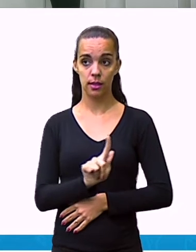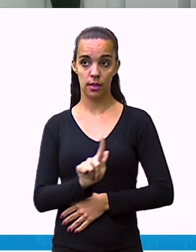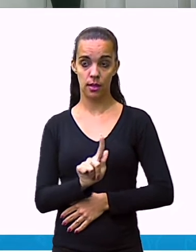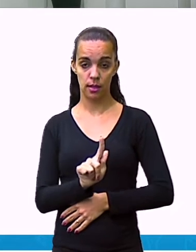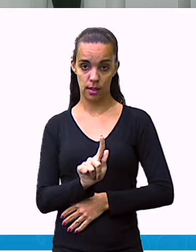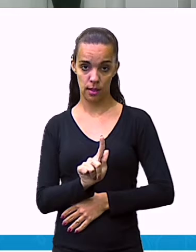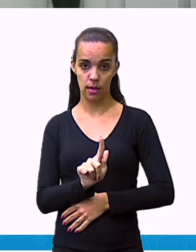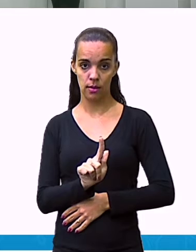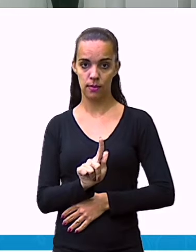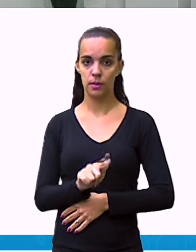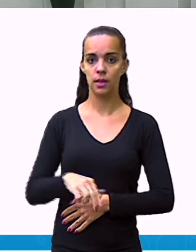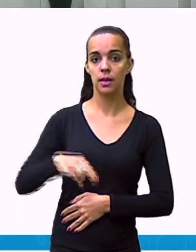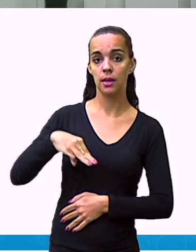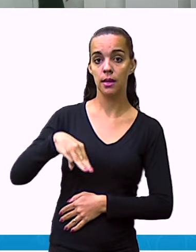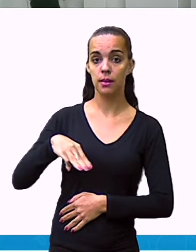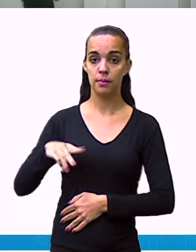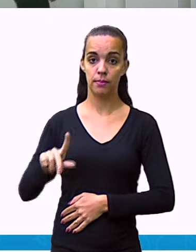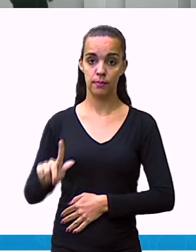miligrama